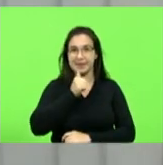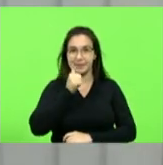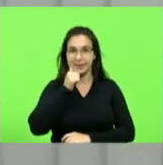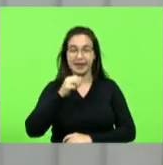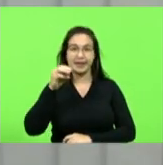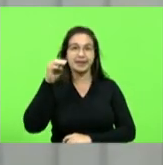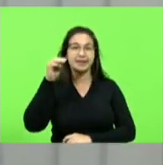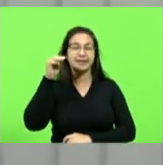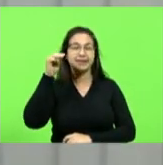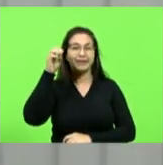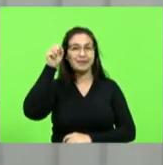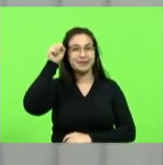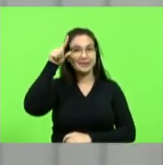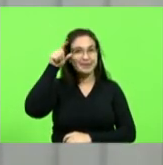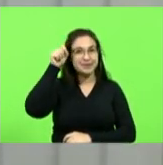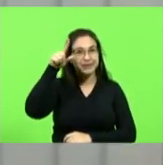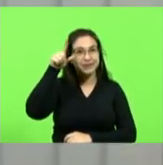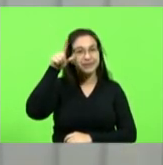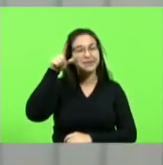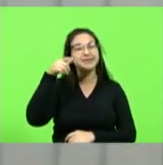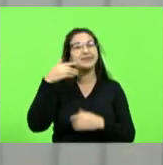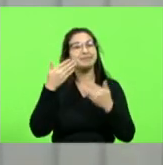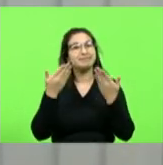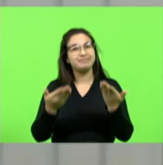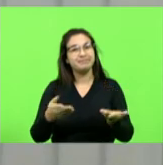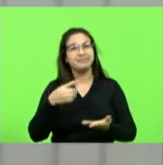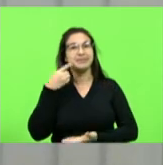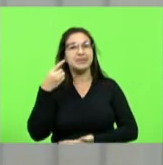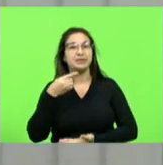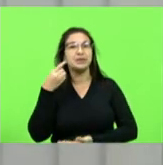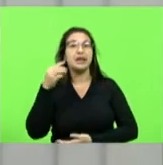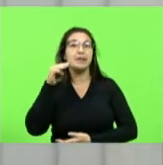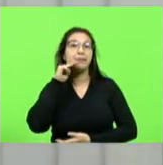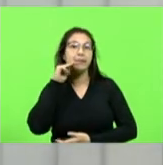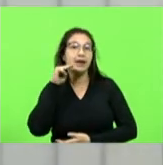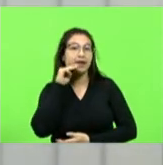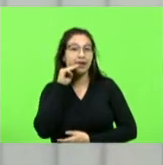Luciane Carminati, à deputada Marlene